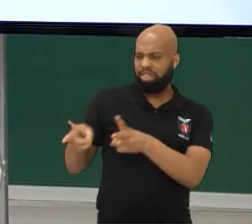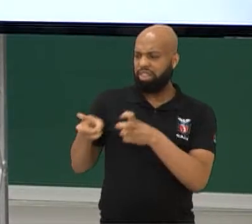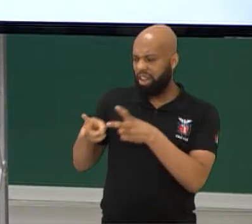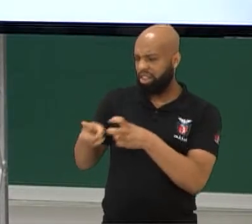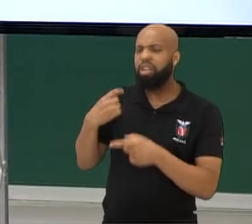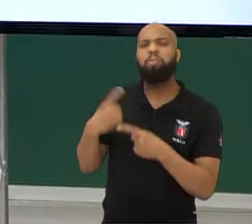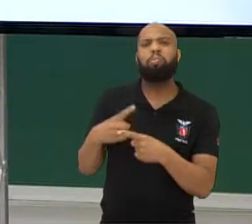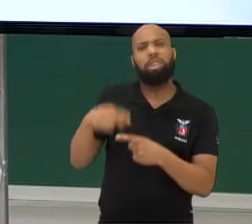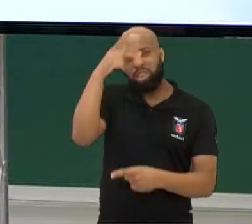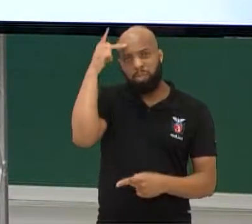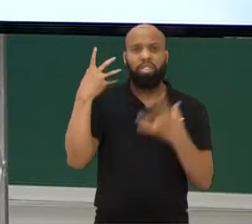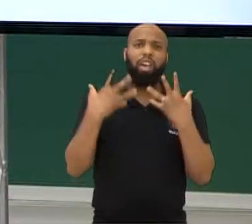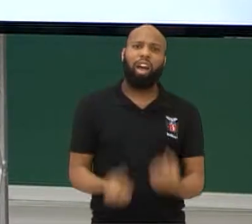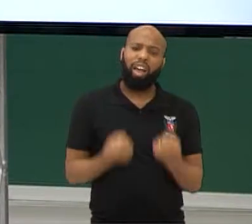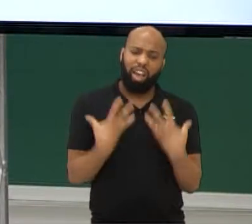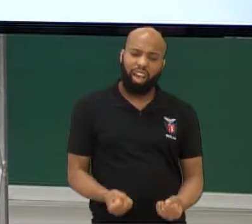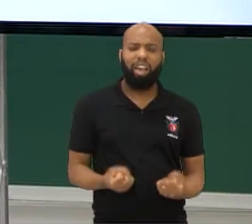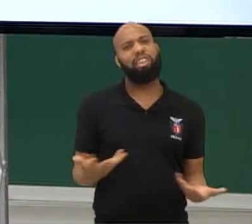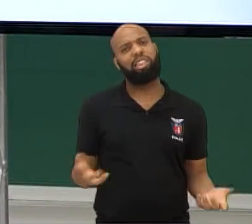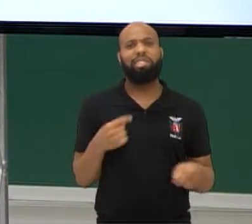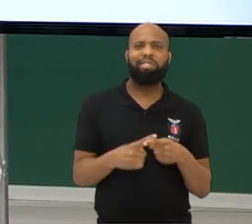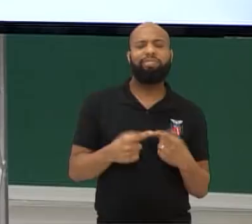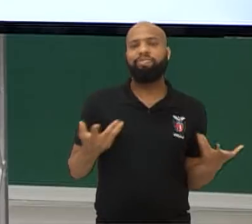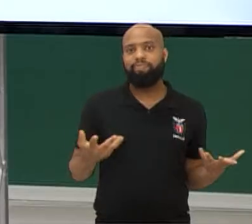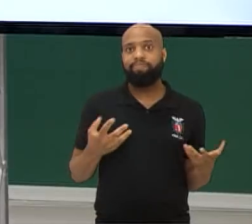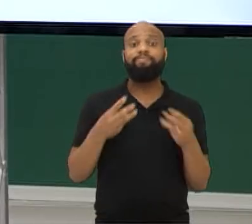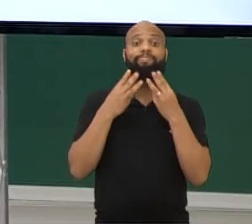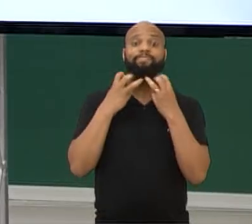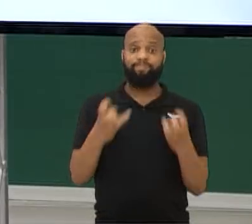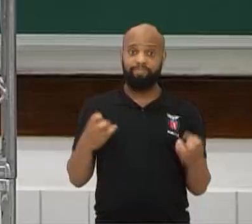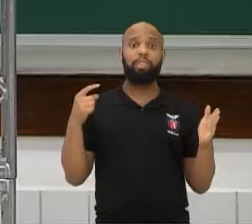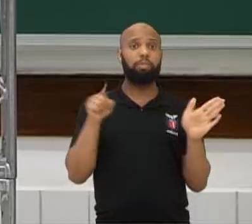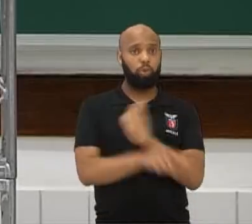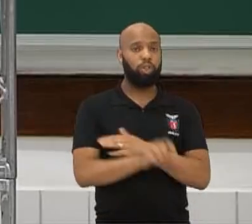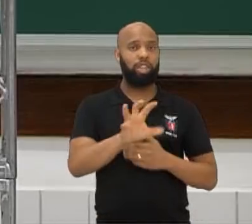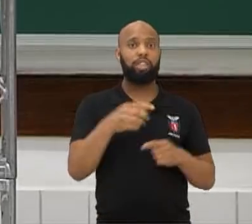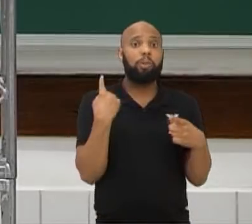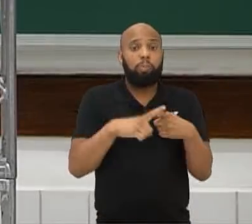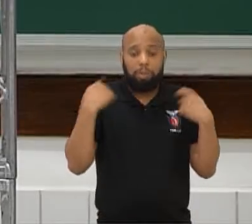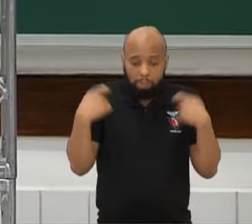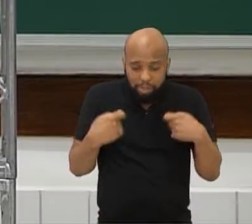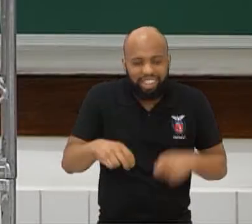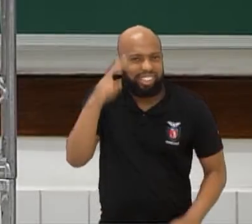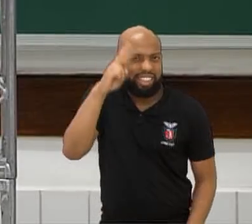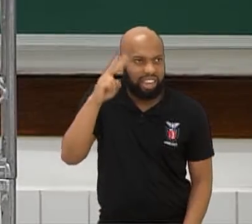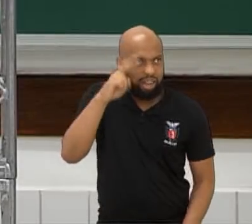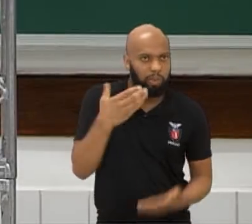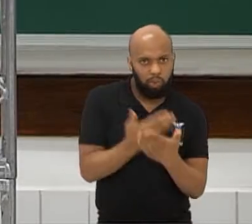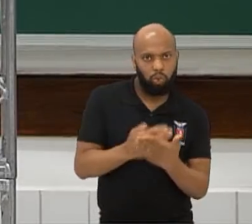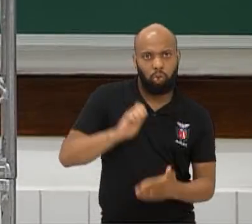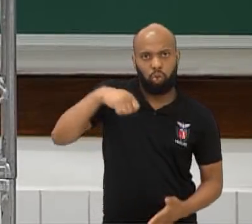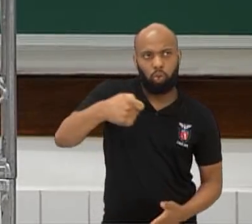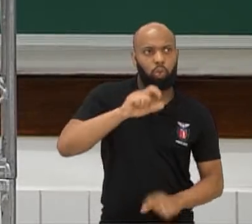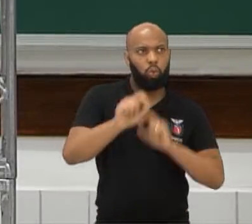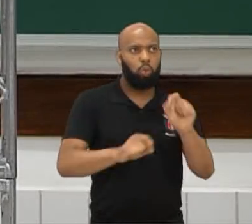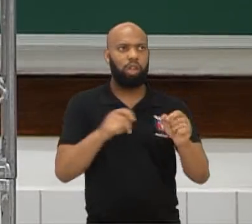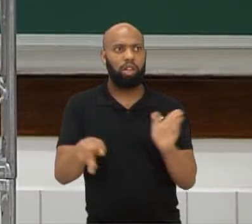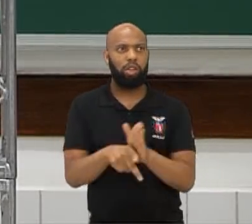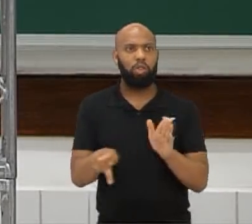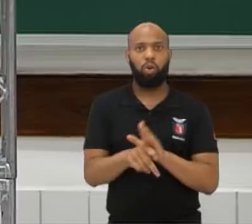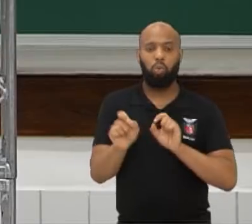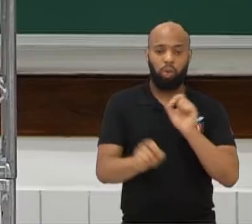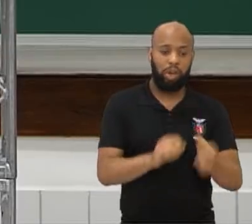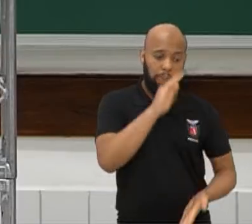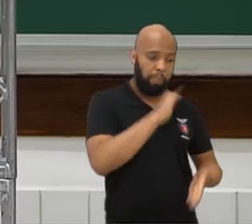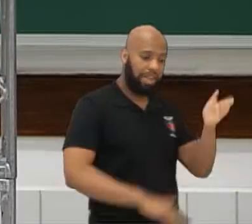por que o trabalhador se coloca nessa situação? Bem, porque é necessário. Lembra que a gente falou muito da questão de ser expropriado?